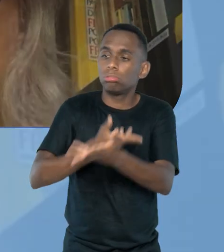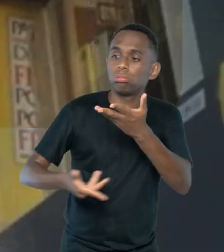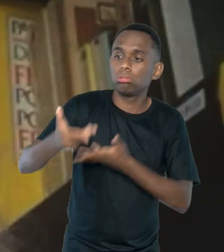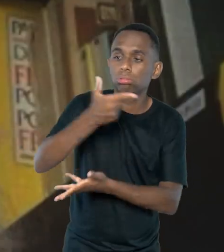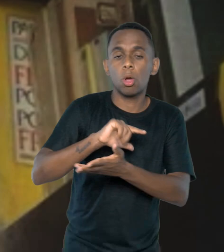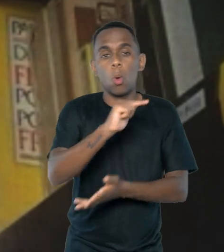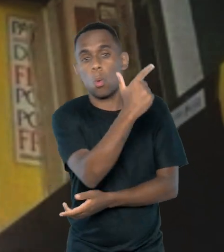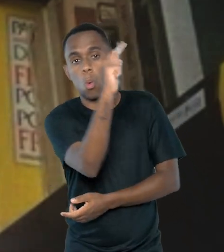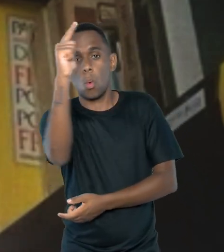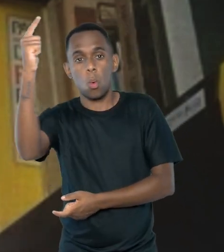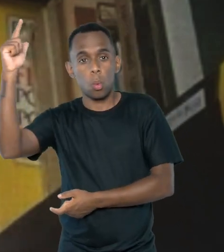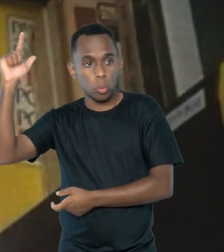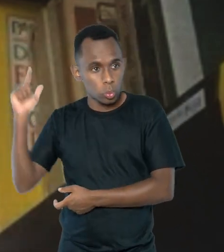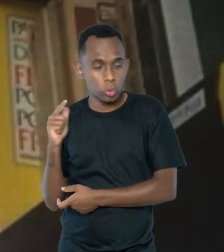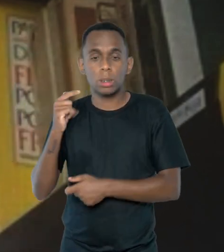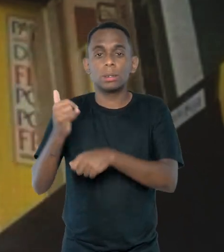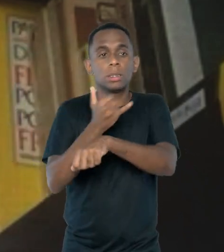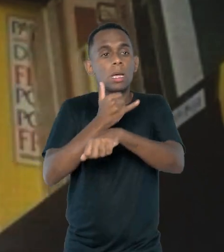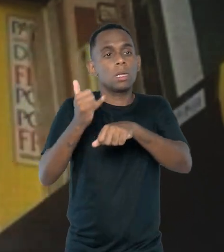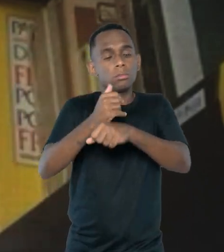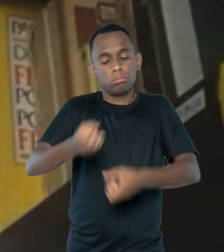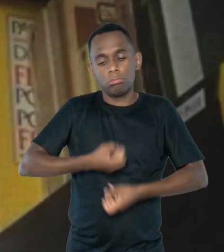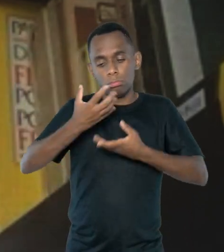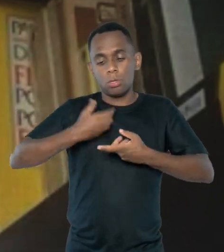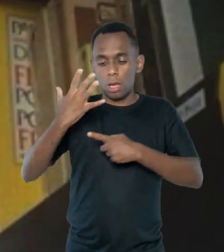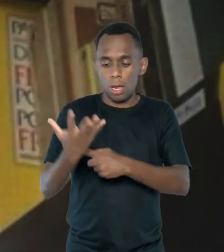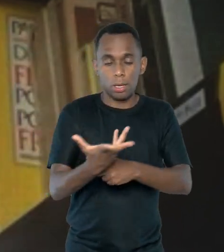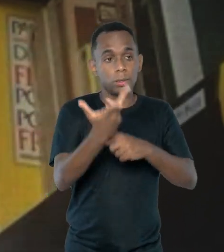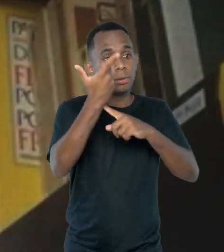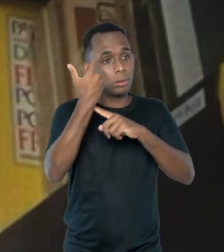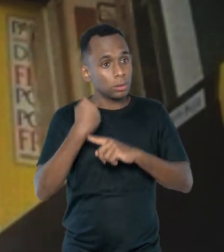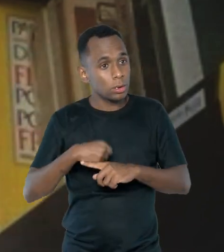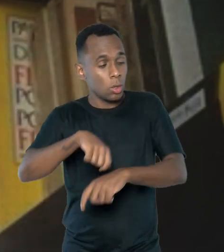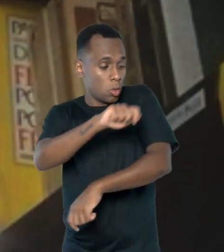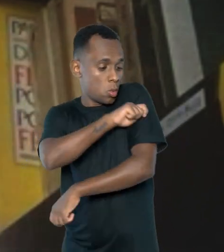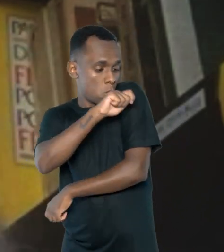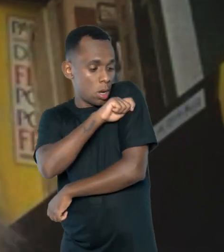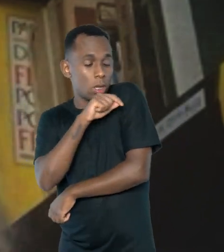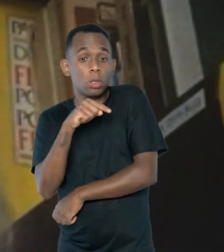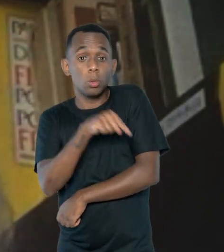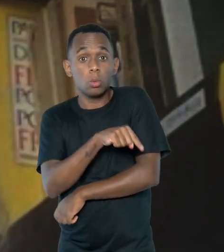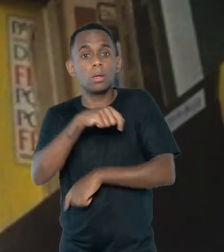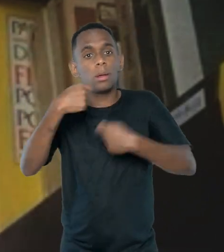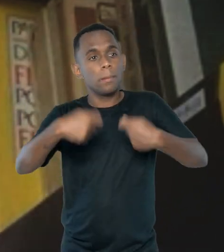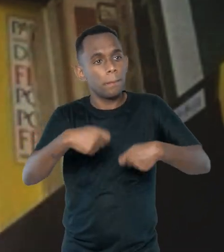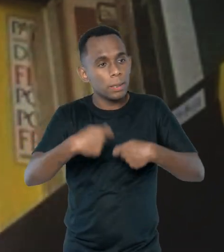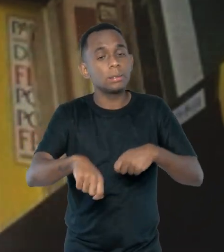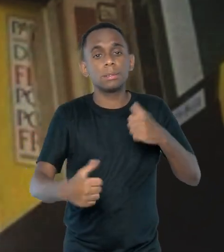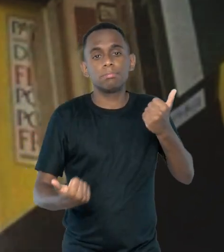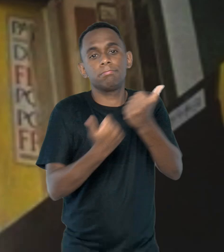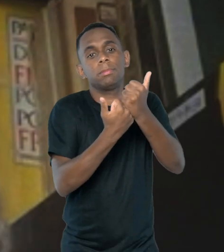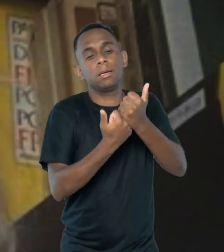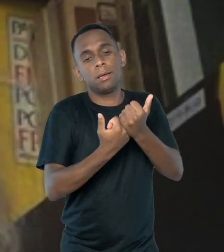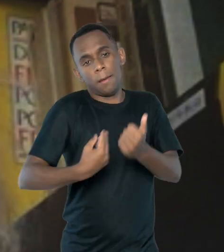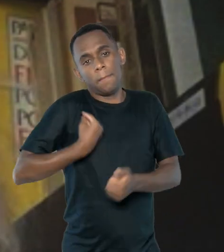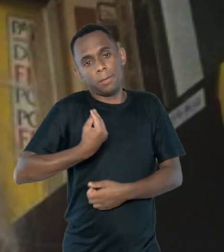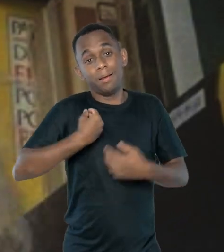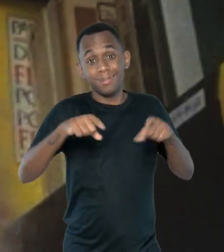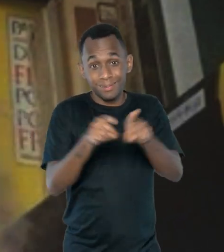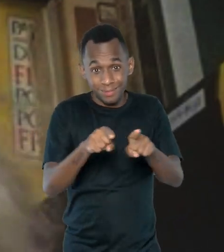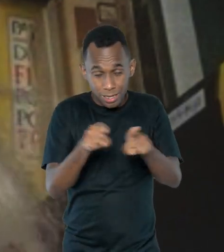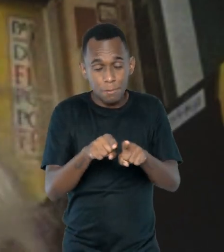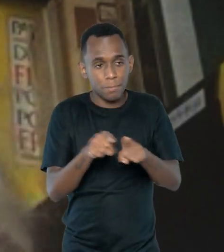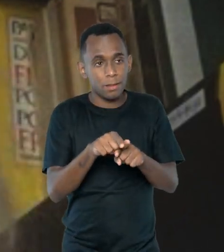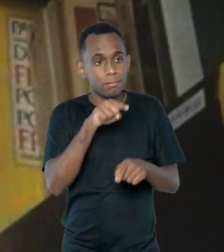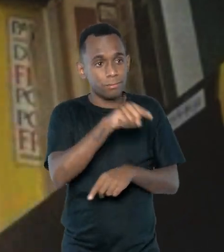ela dialoga com as outras formas de manifestação artística. E o aluno tem que ser coautor também